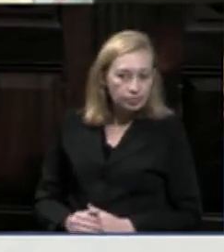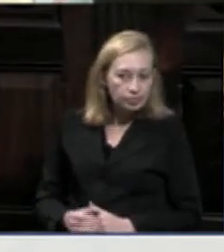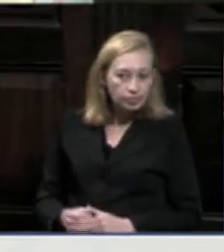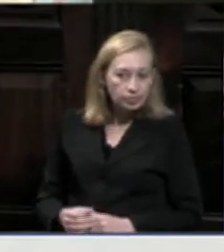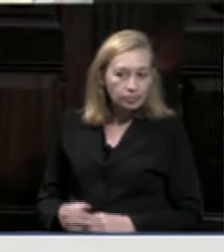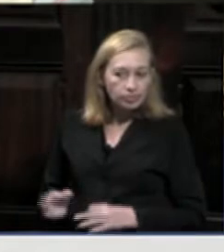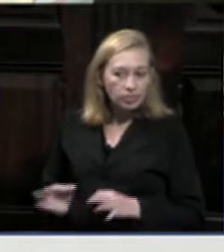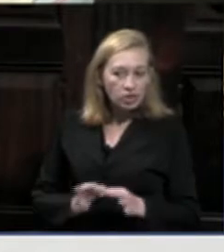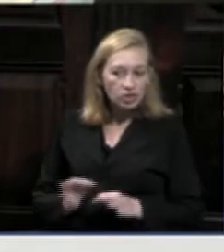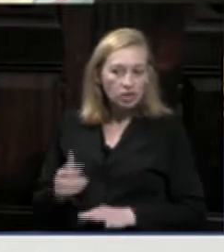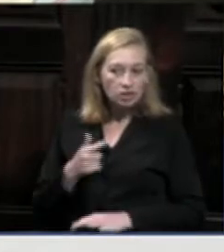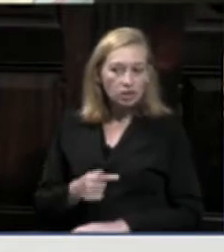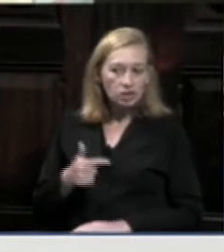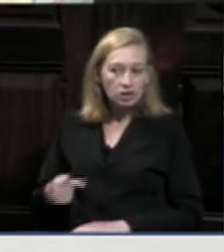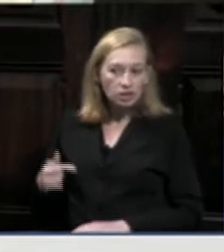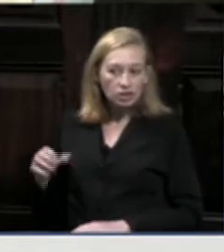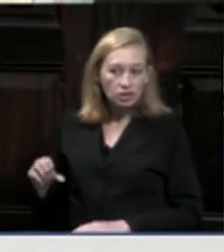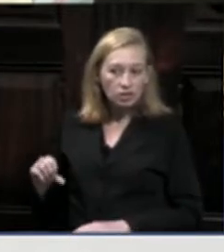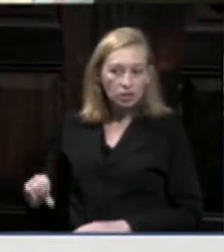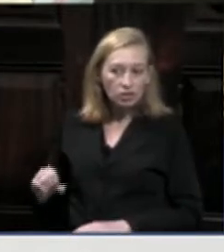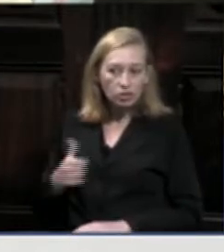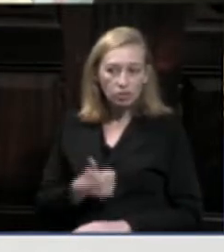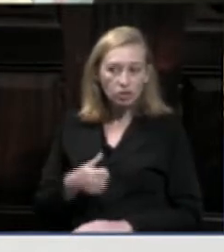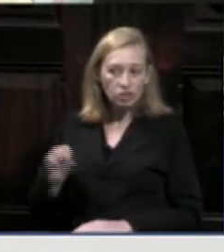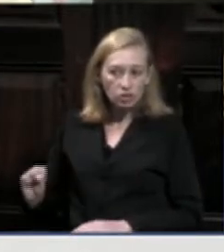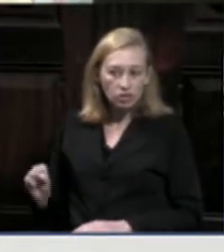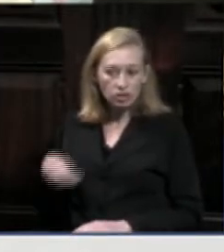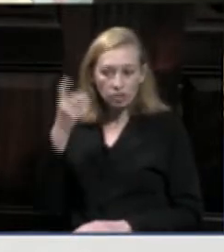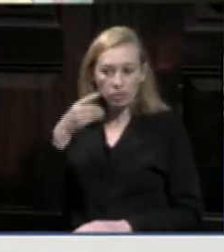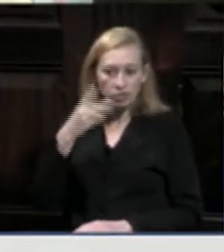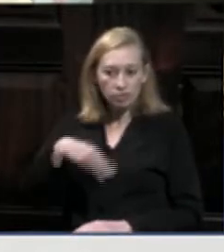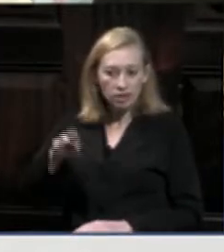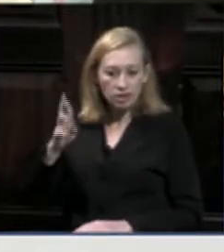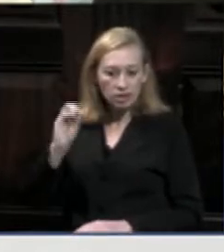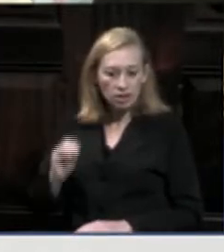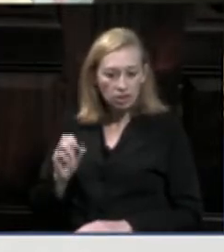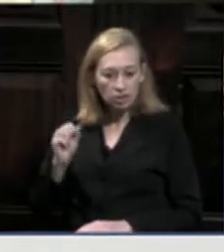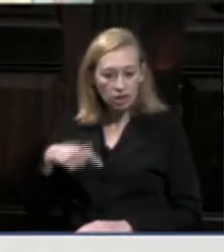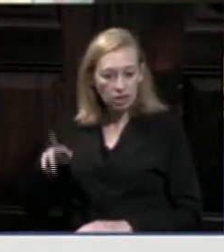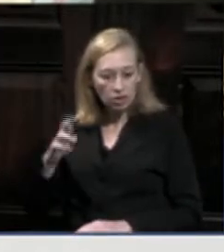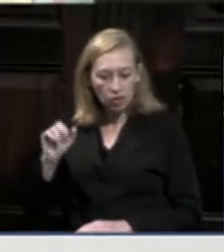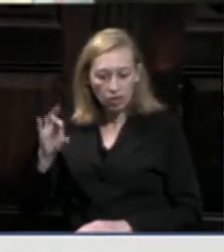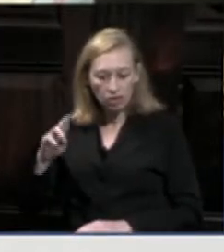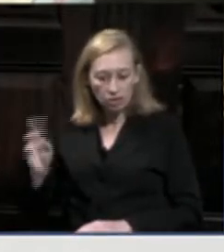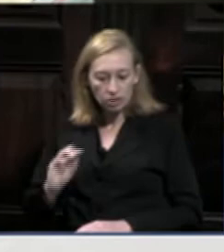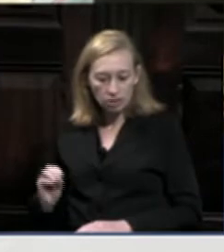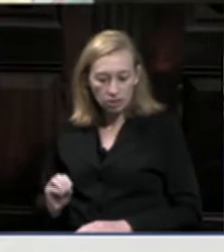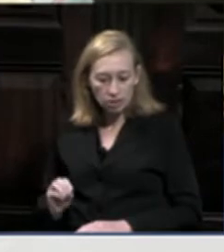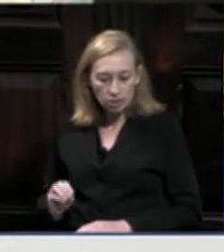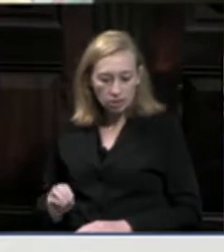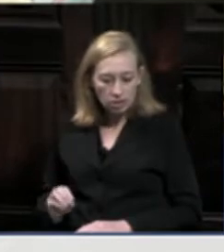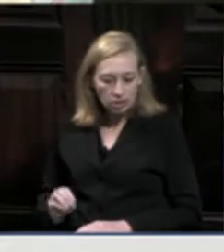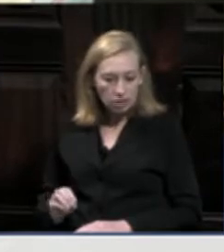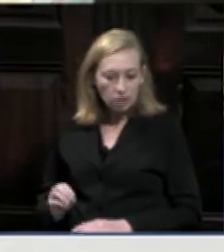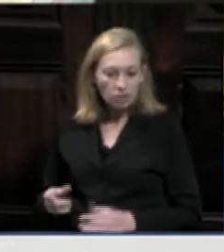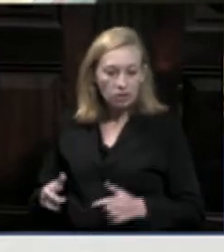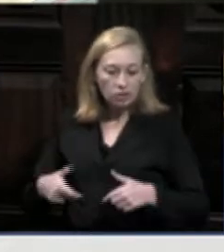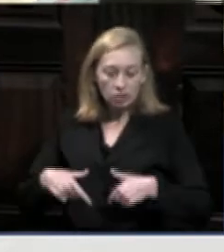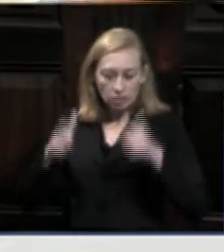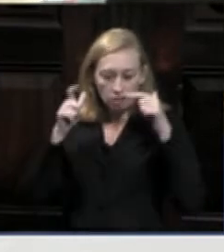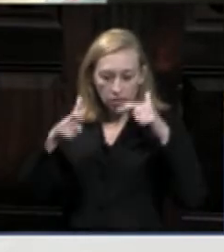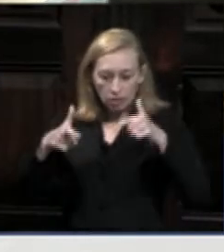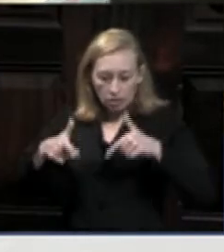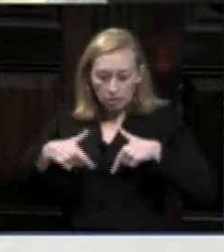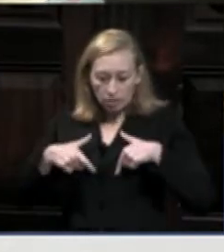resolução 779/2018, de autoria do deputado Marcelo Queiroz e Carlos Osório. Concede medalha Tiradentes, respectivo diploma a